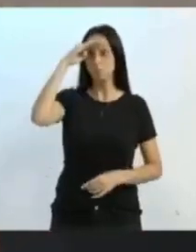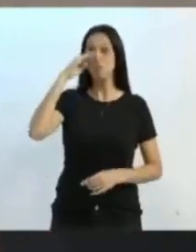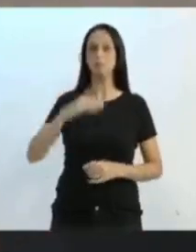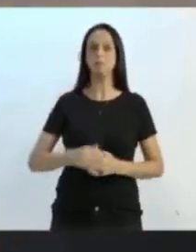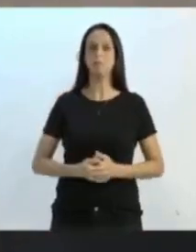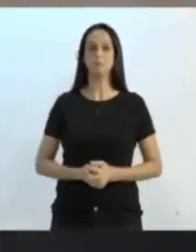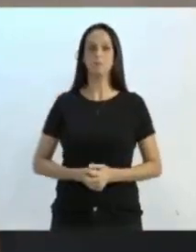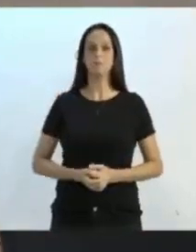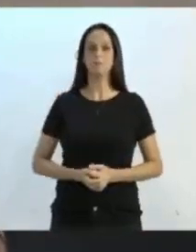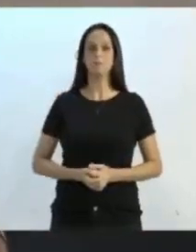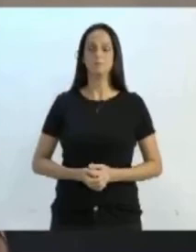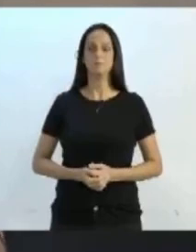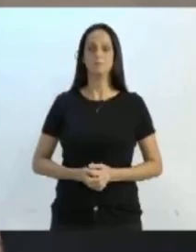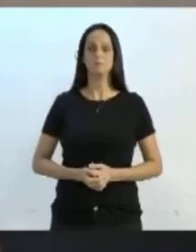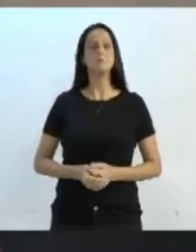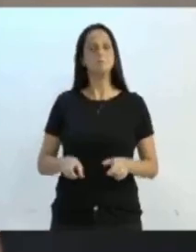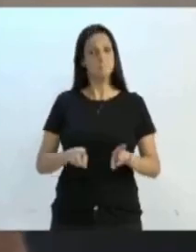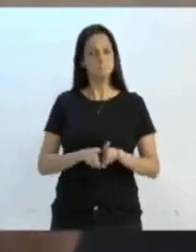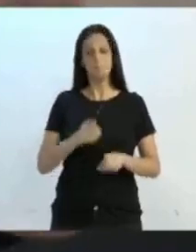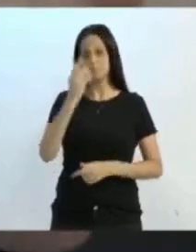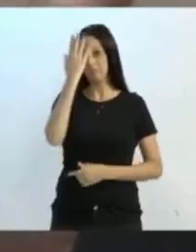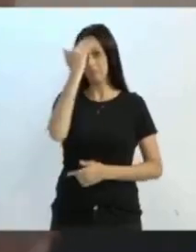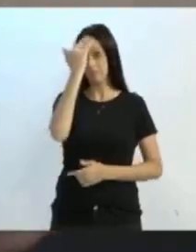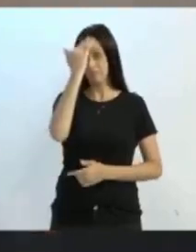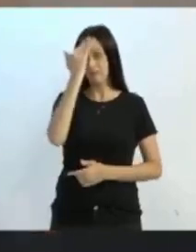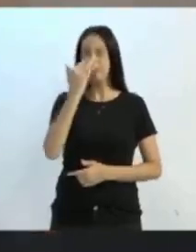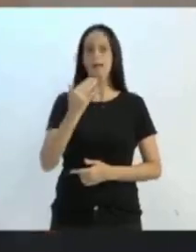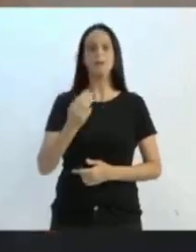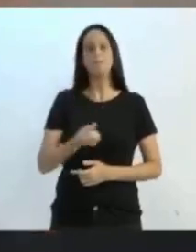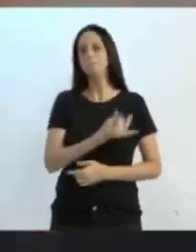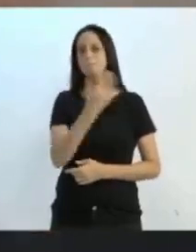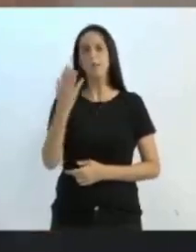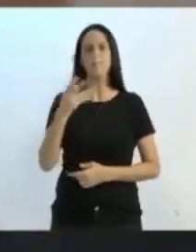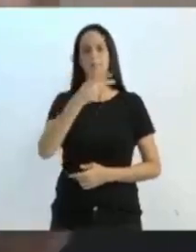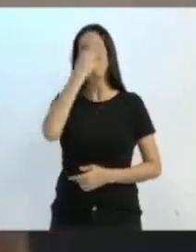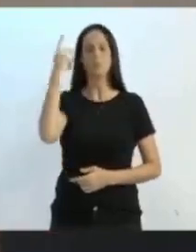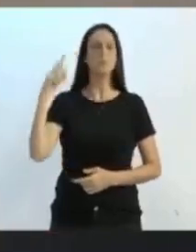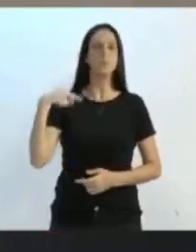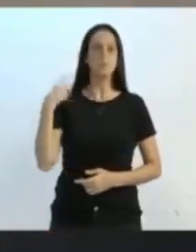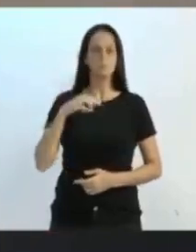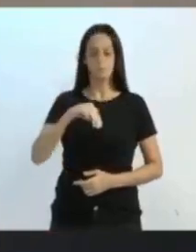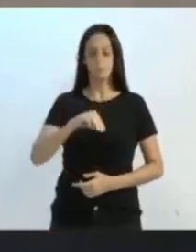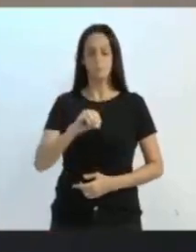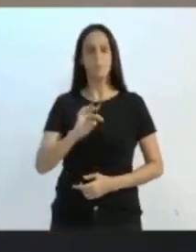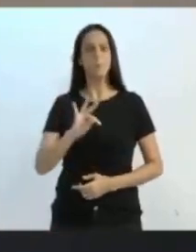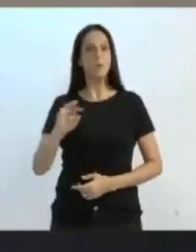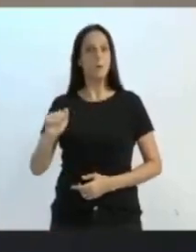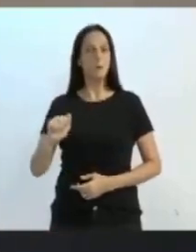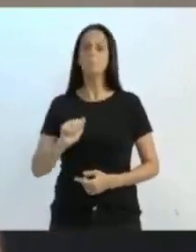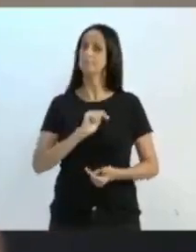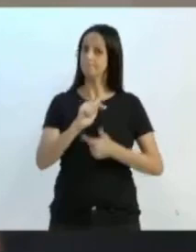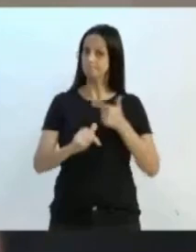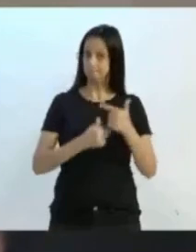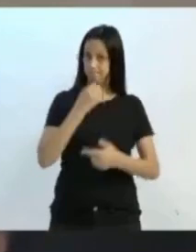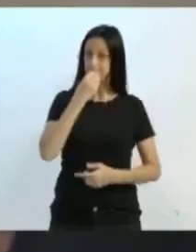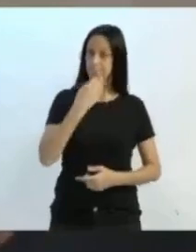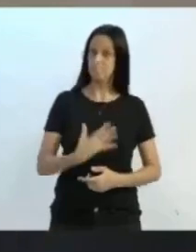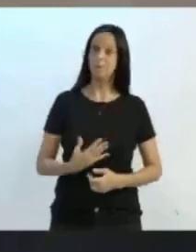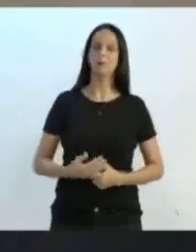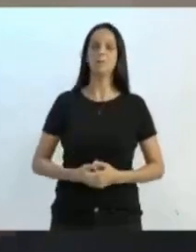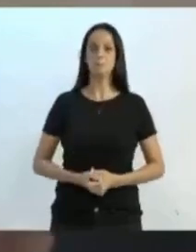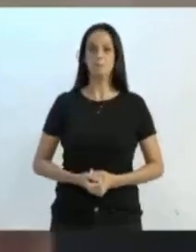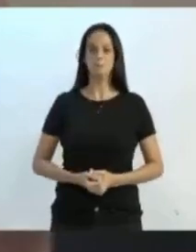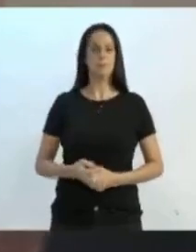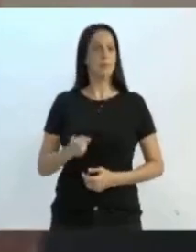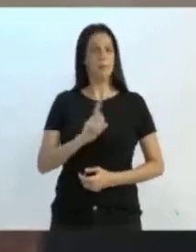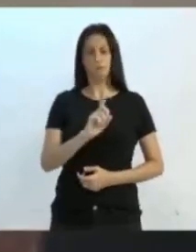como Ismael, como tantos outros, como o deputado Mota também, tem feito um trabalho. Eu não